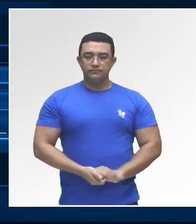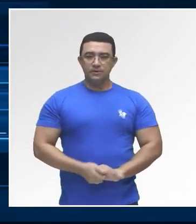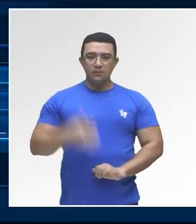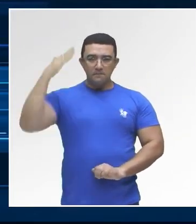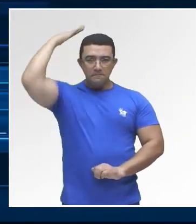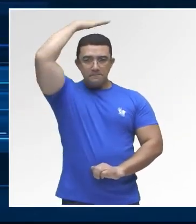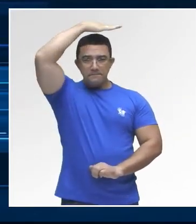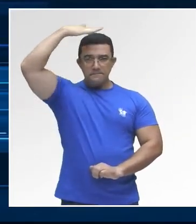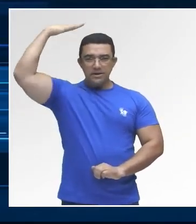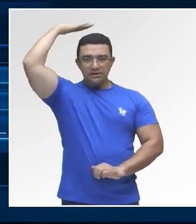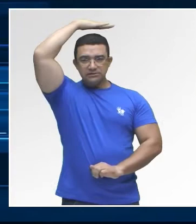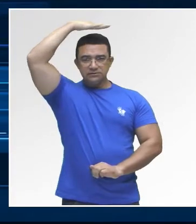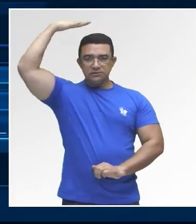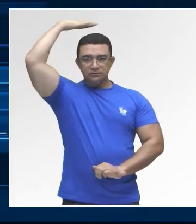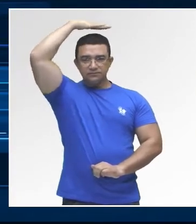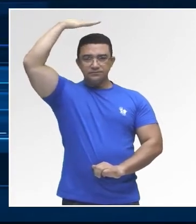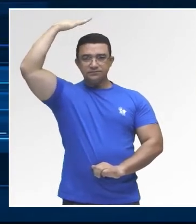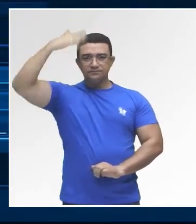Mexico,